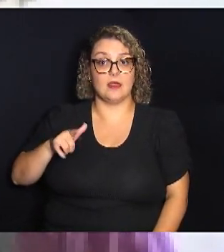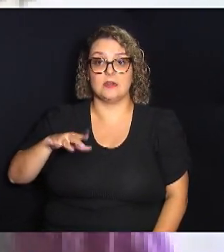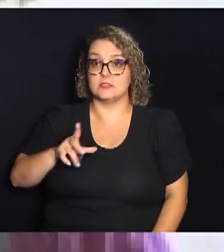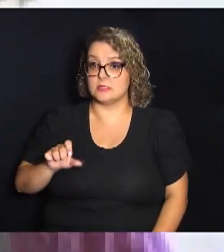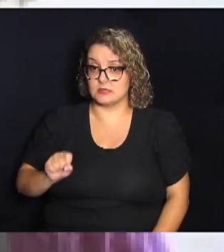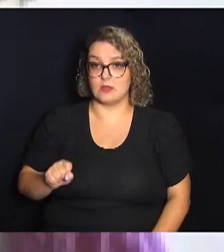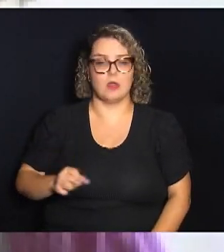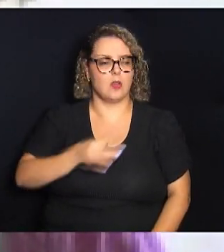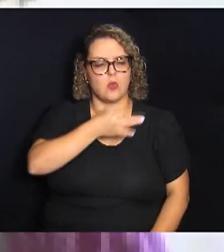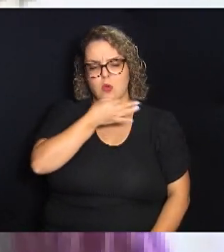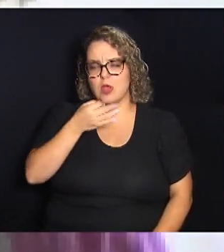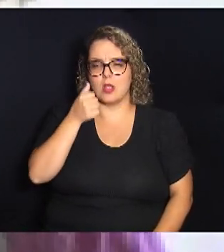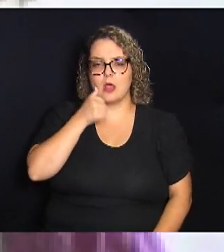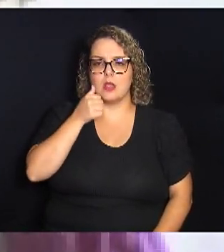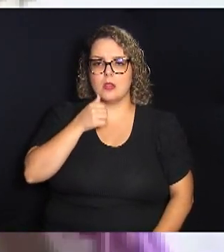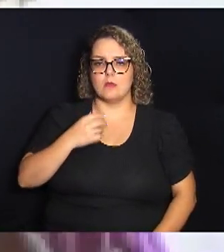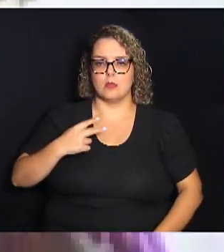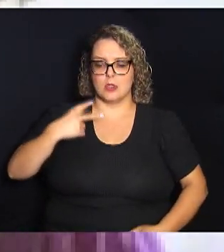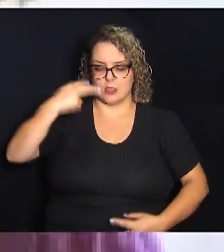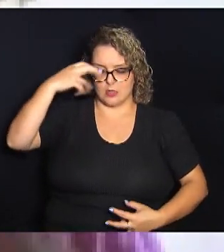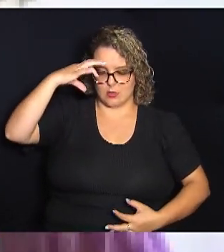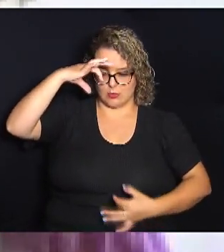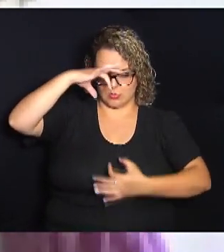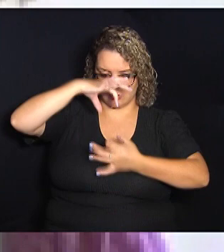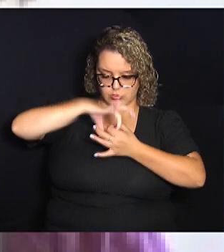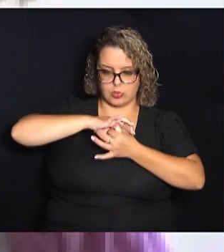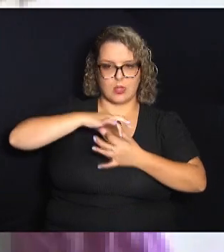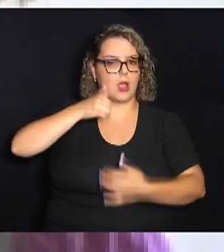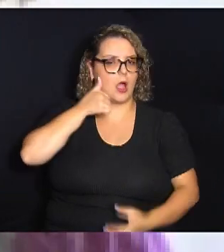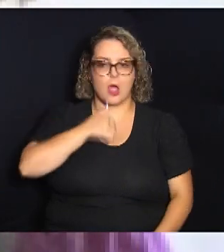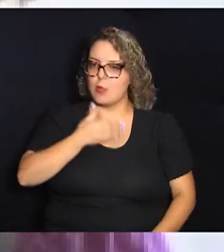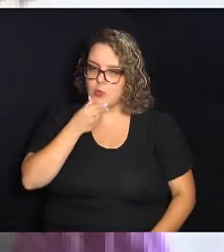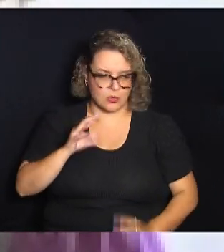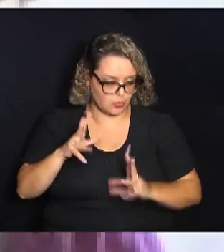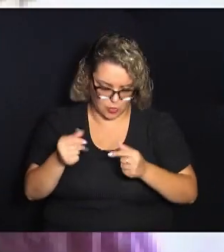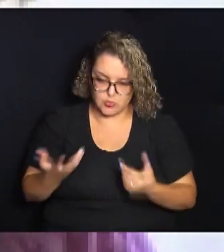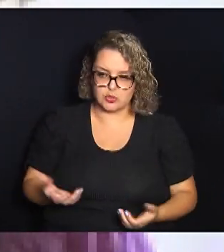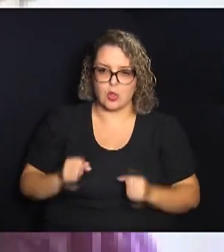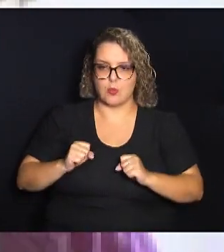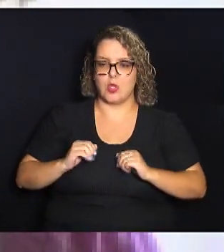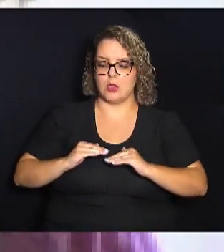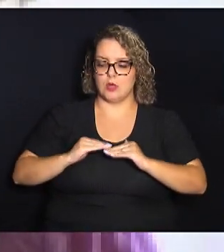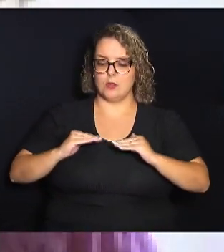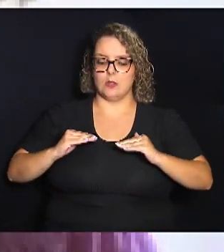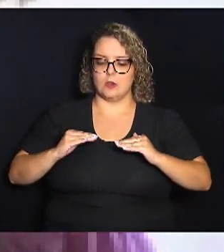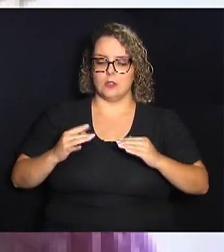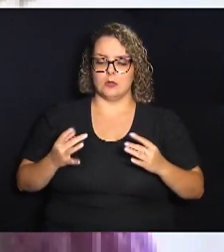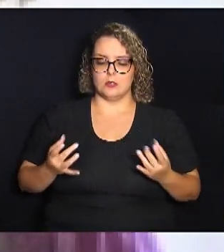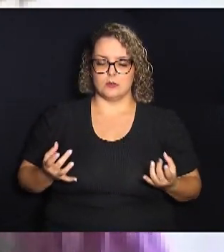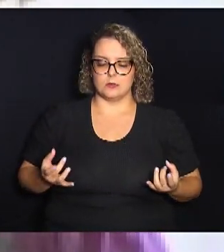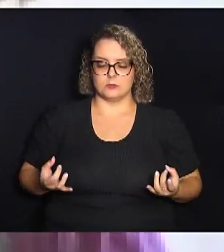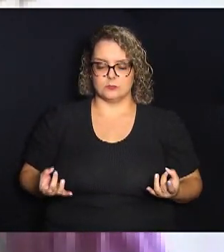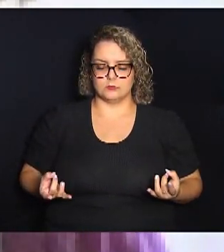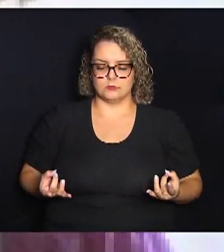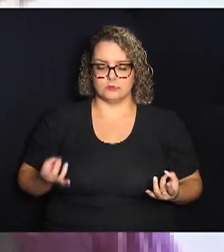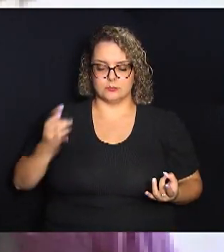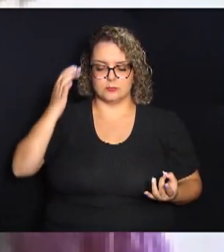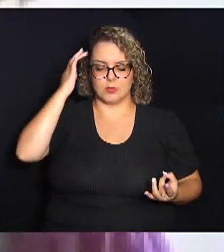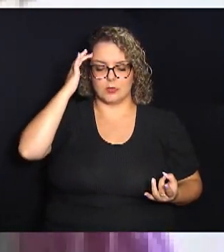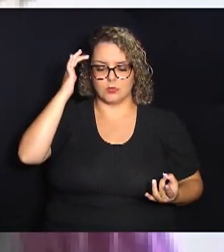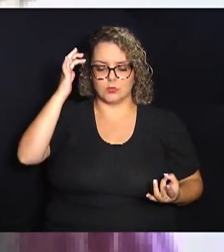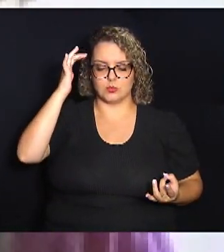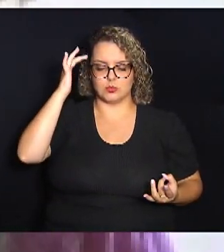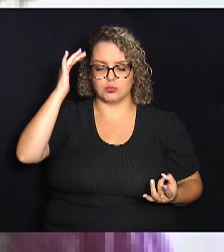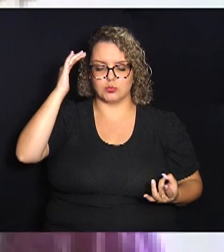recurso para que a mulher esteja estabilizando, a mulher, o homem, todo mundo, né? Possa estabilizar o seu pensamento, porque